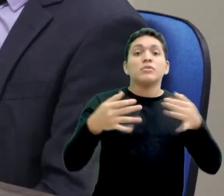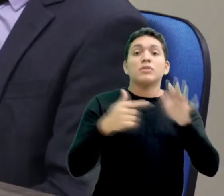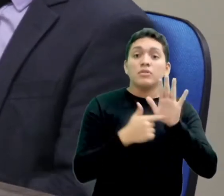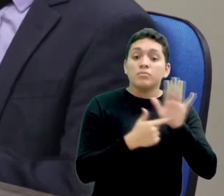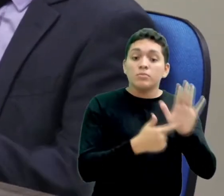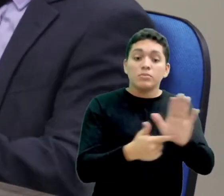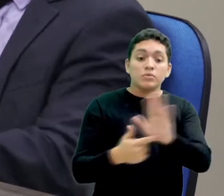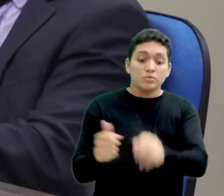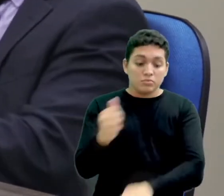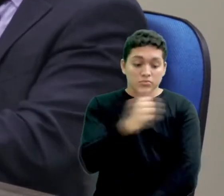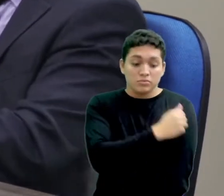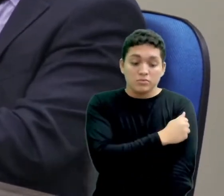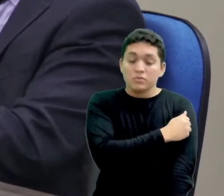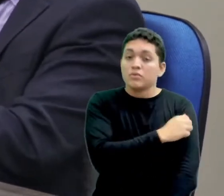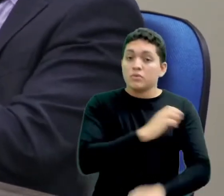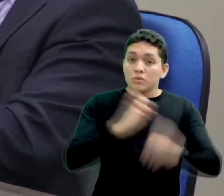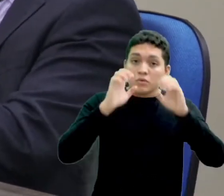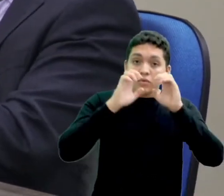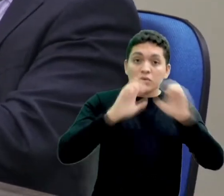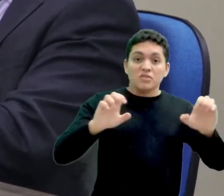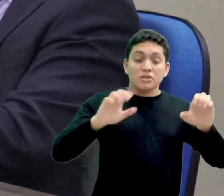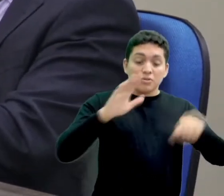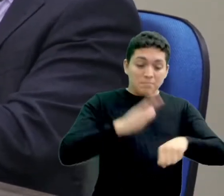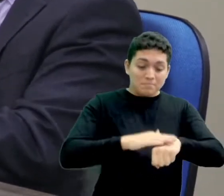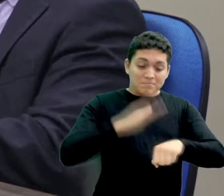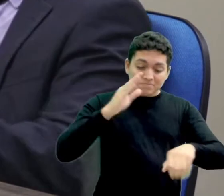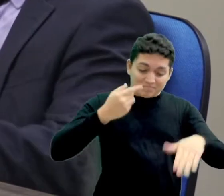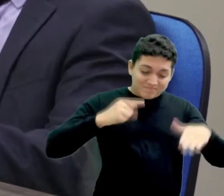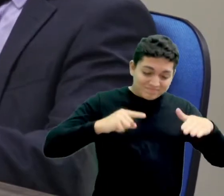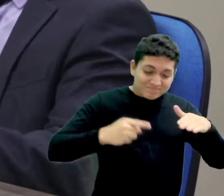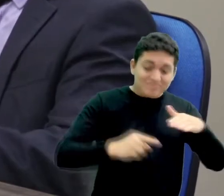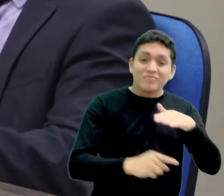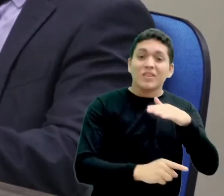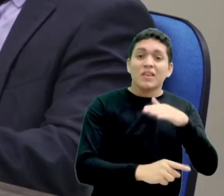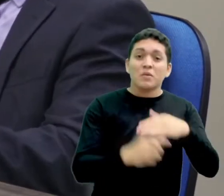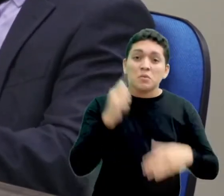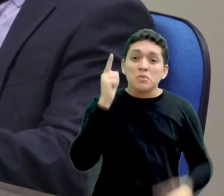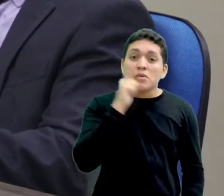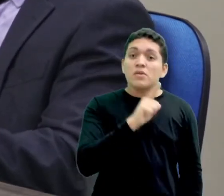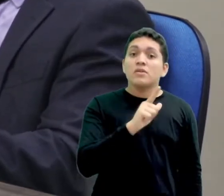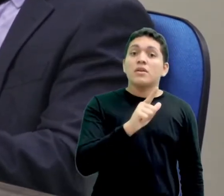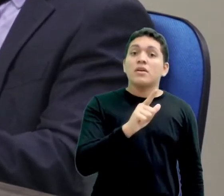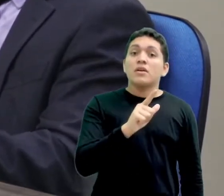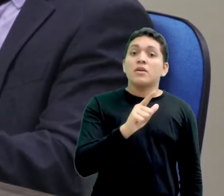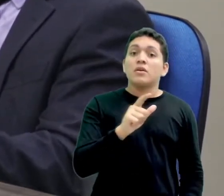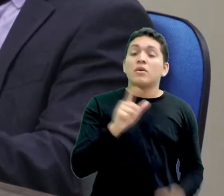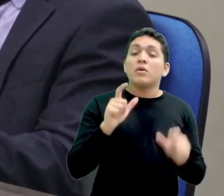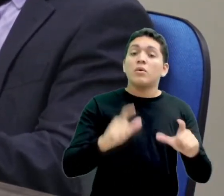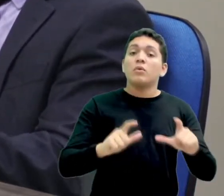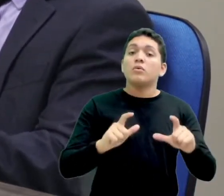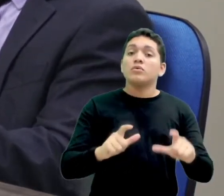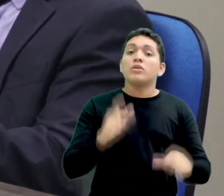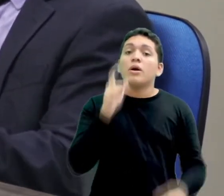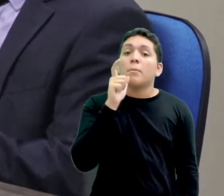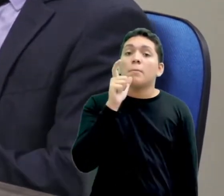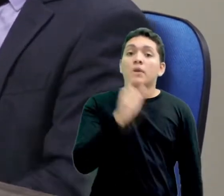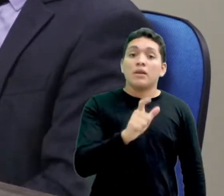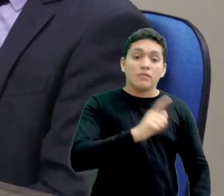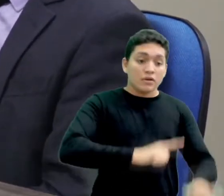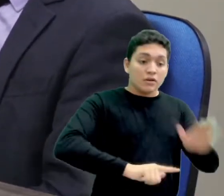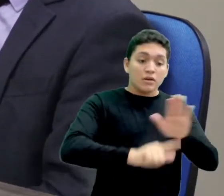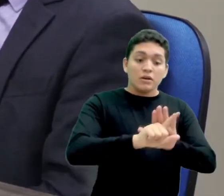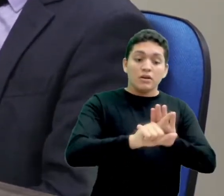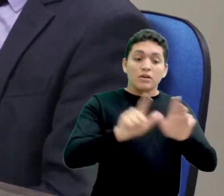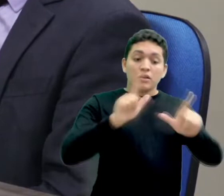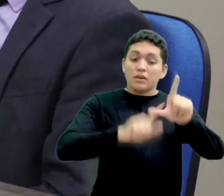para os alunos que o evangelho ele é mais profundo. Ele alcança aonde a palavra, a lei, a letra, ela